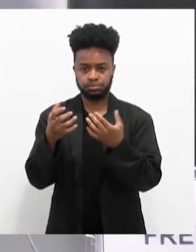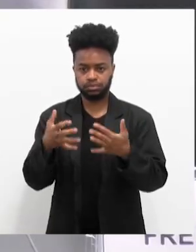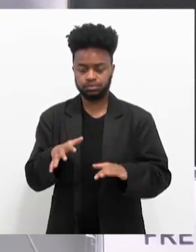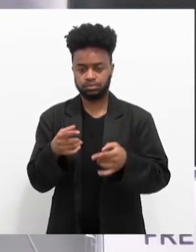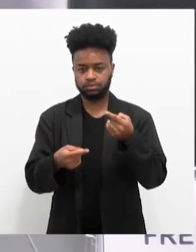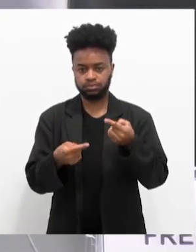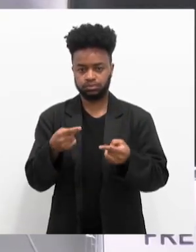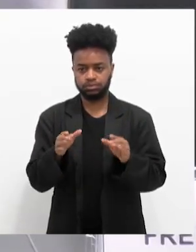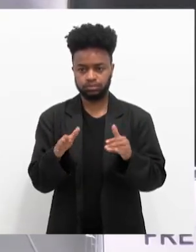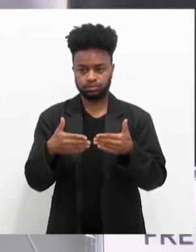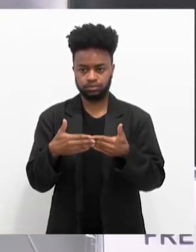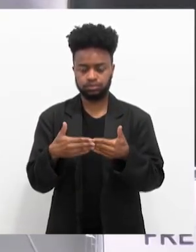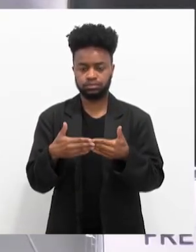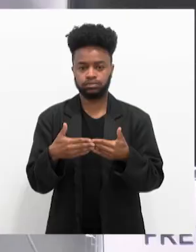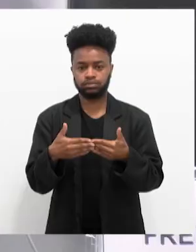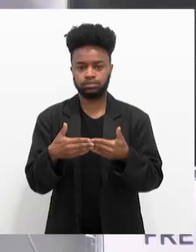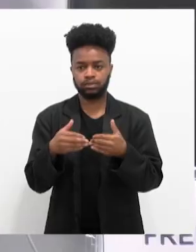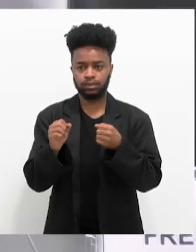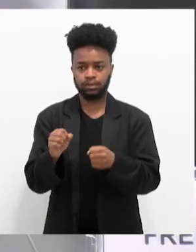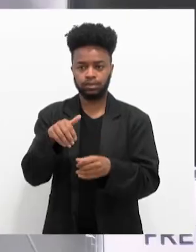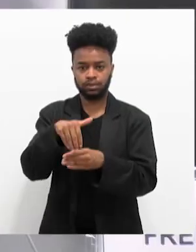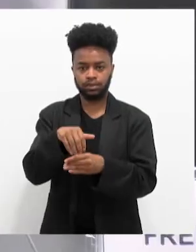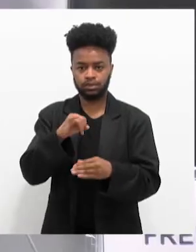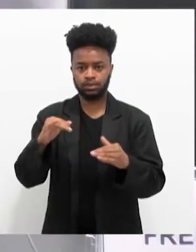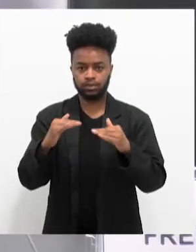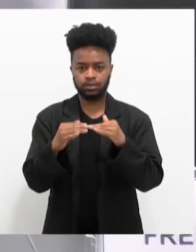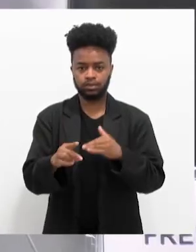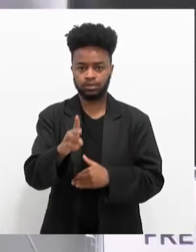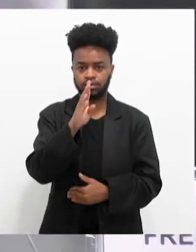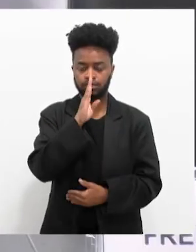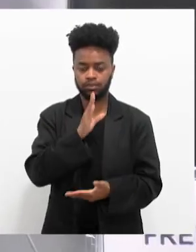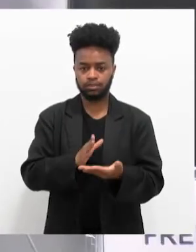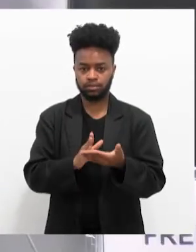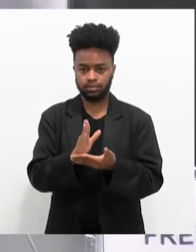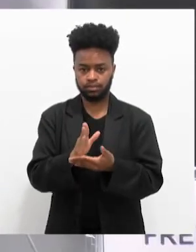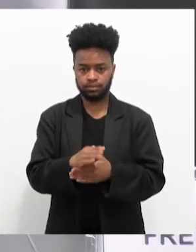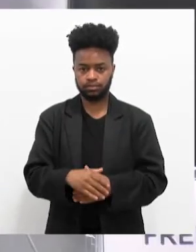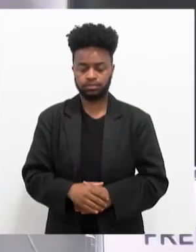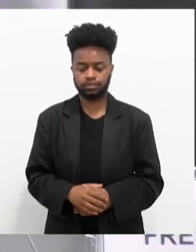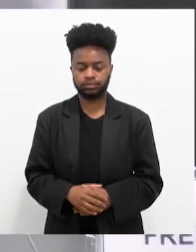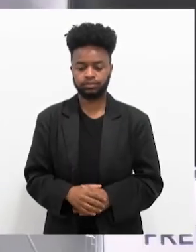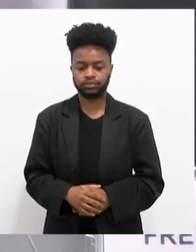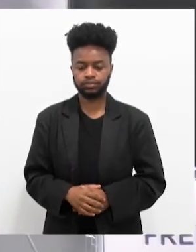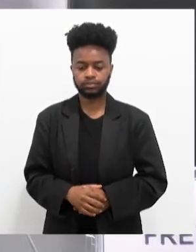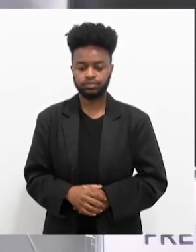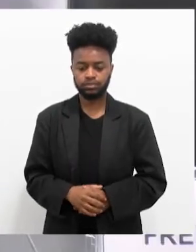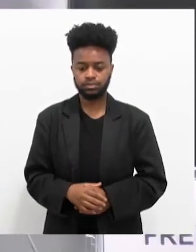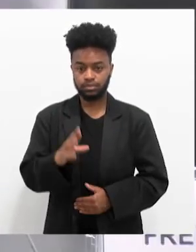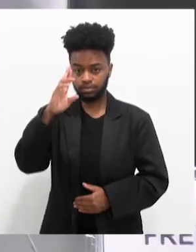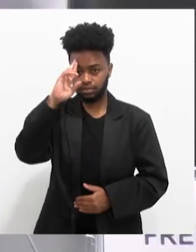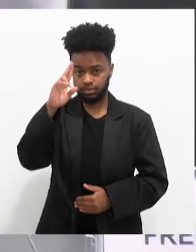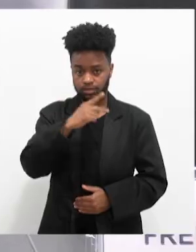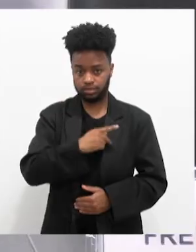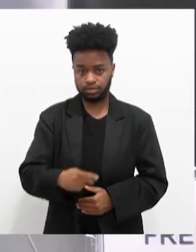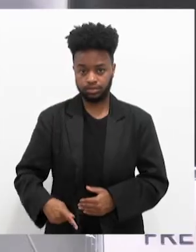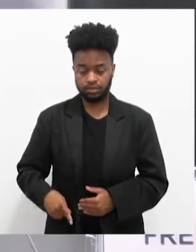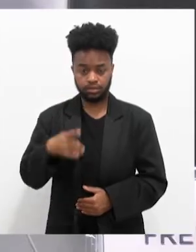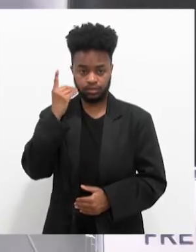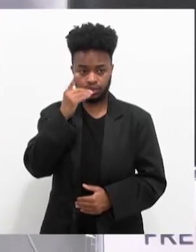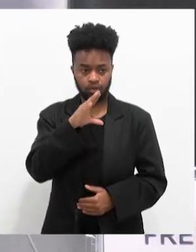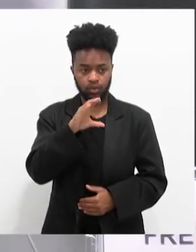quem queira discutir, encerrada a discussão, em votação, os senhores que aprovam permaneçam como estão, aprovado. Senhor presidente. Deputado